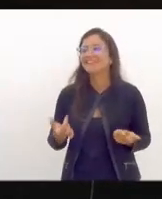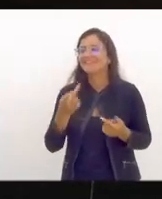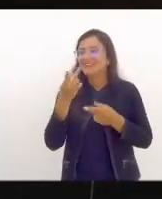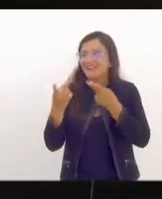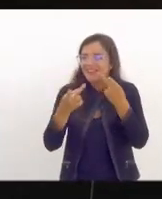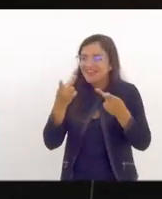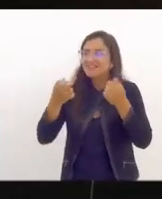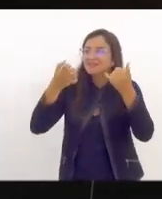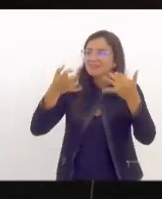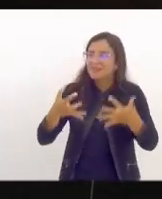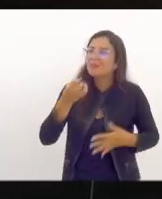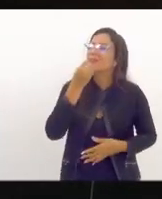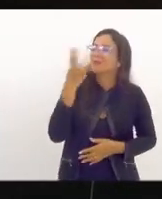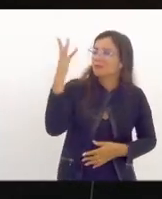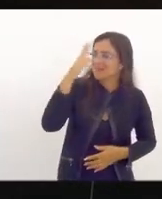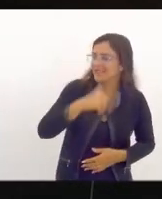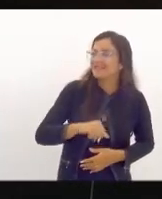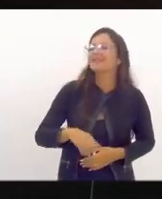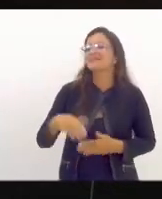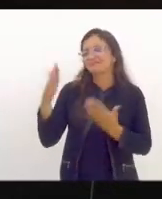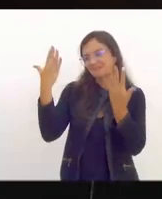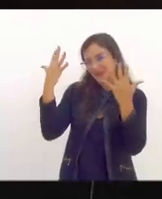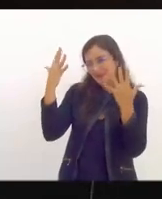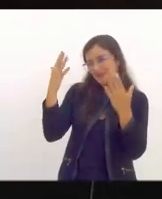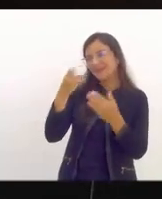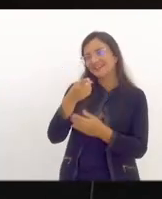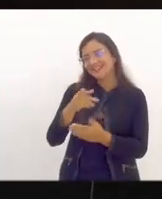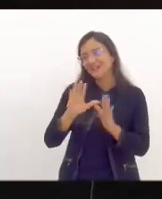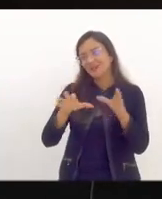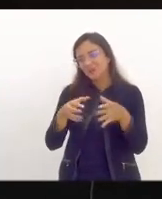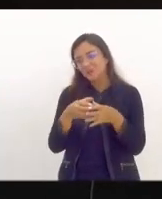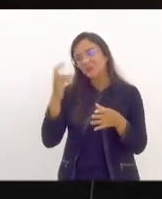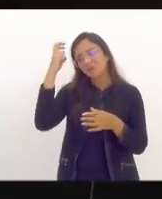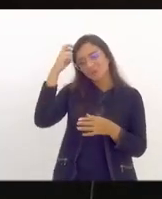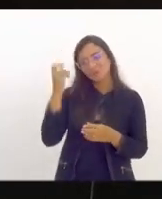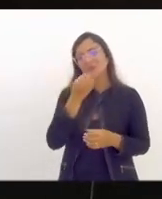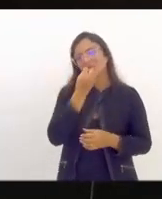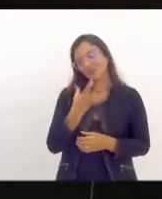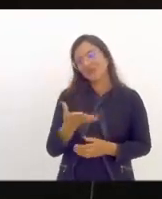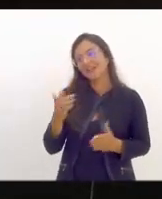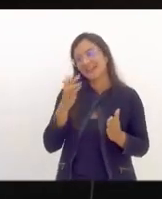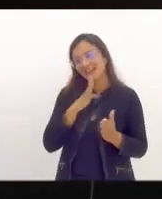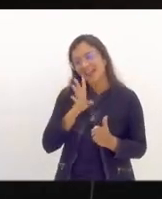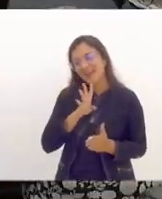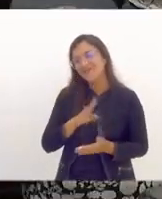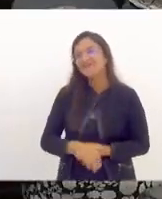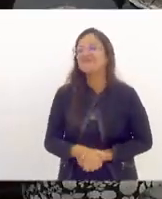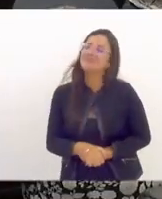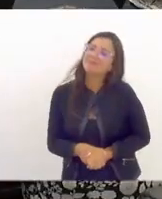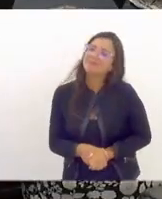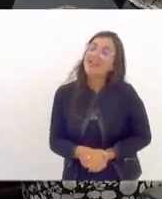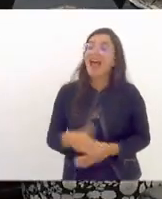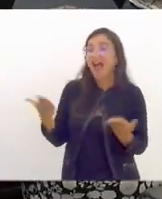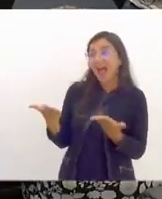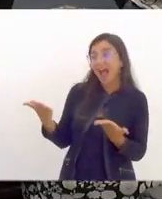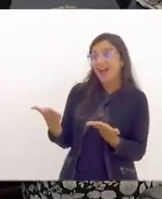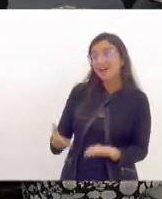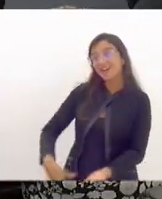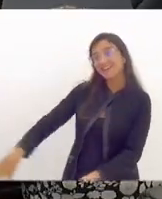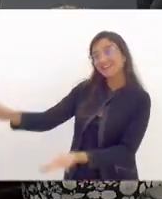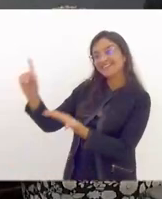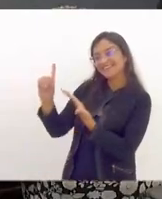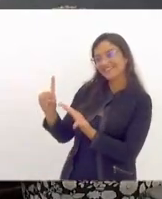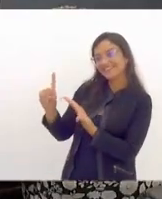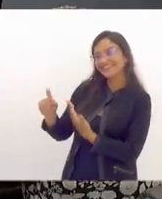é linda demais parabéns a comissão de Cultura por mais uma realização inspirando a todos nós super linda e agora com vocês o